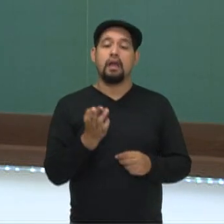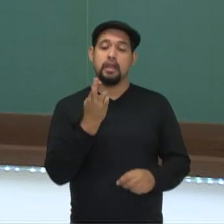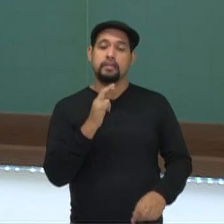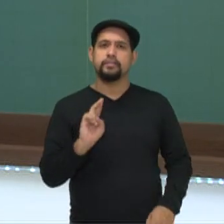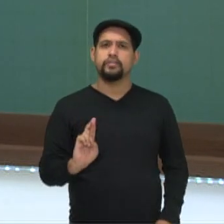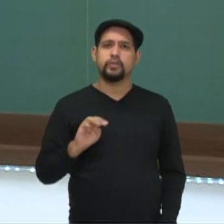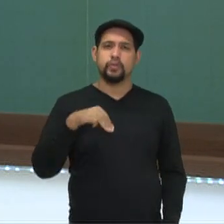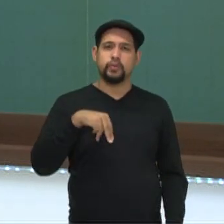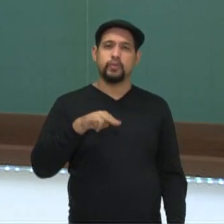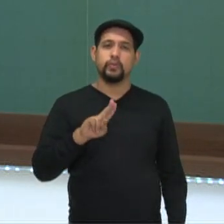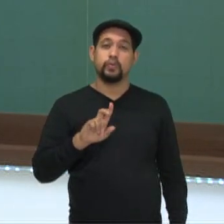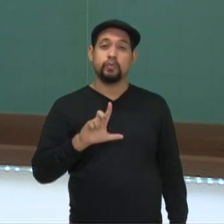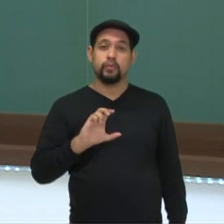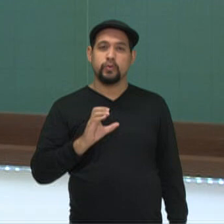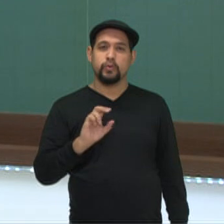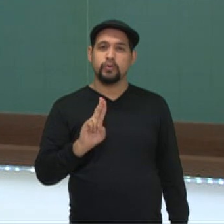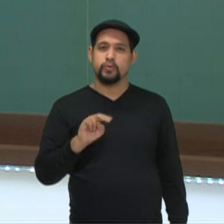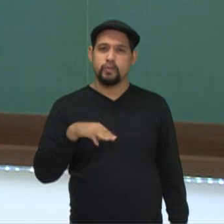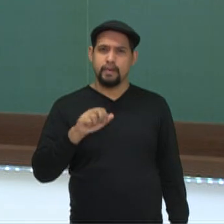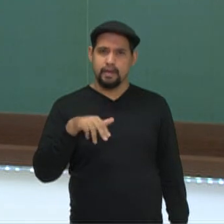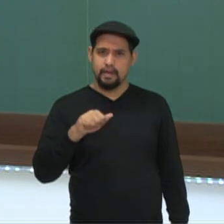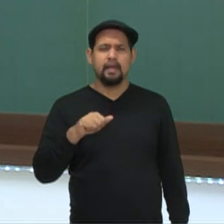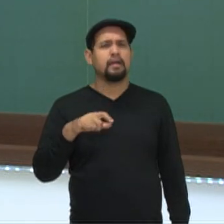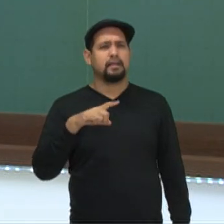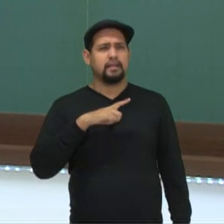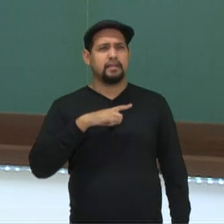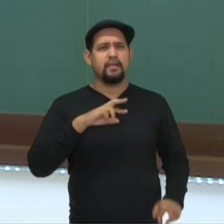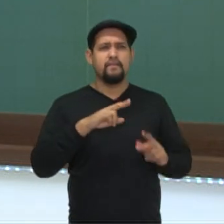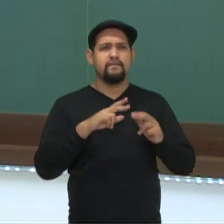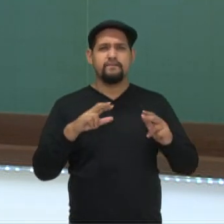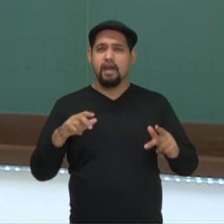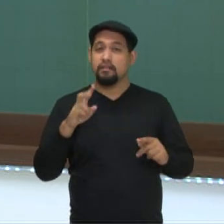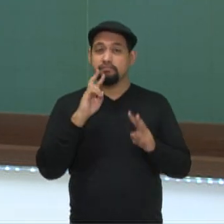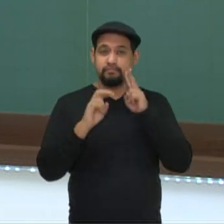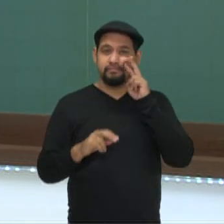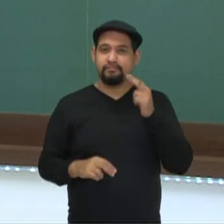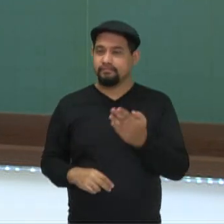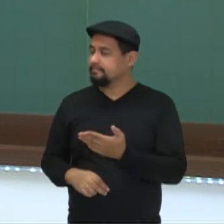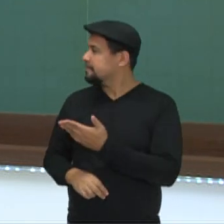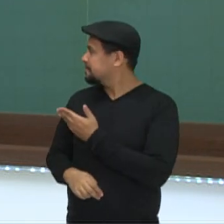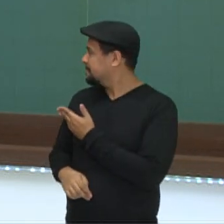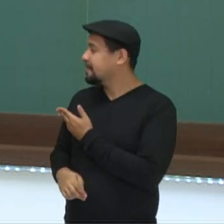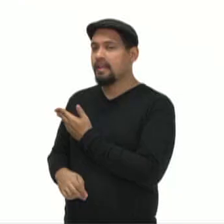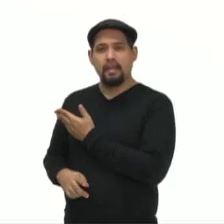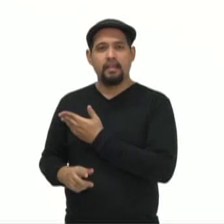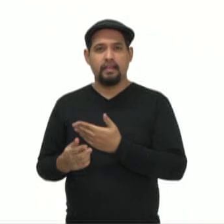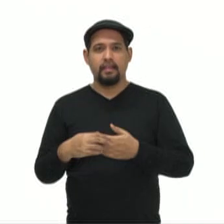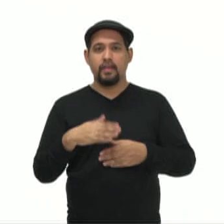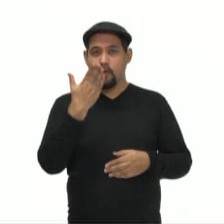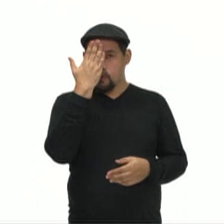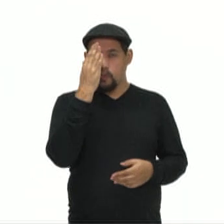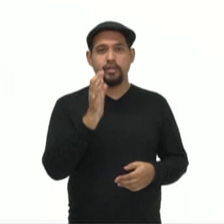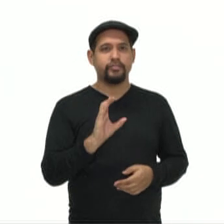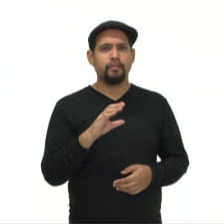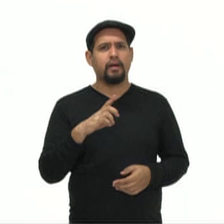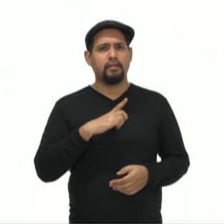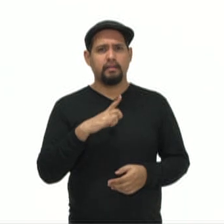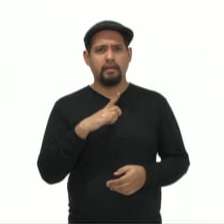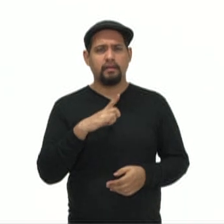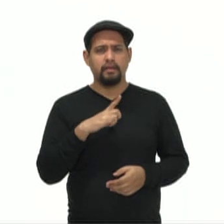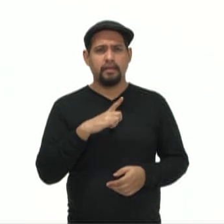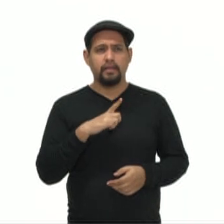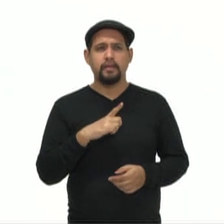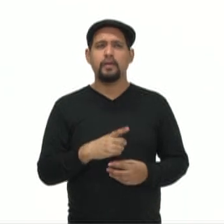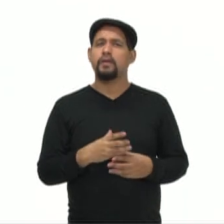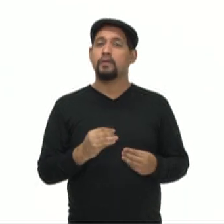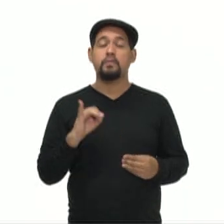irmãos islâmicos. E nós temos muitas mesquitas. Eu falei em Foz do Iguaçu, mas em Curitiba nós temos uma